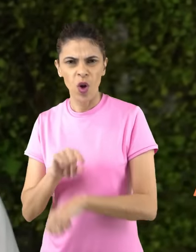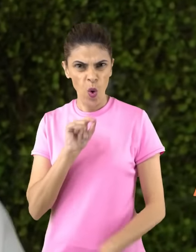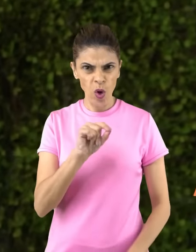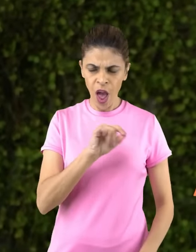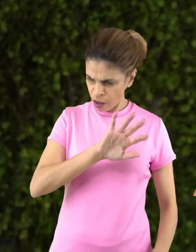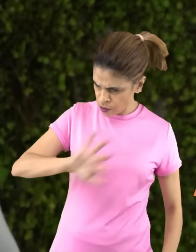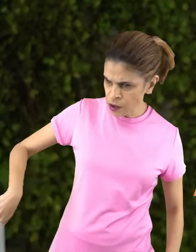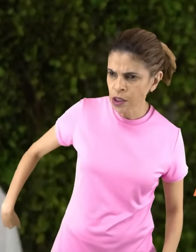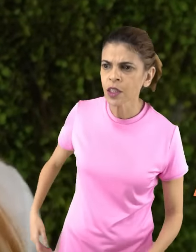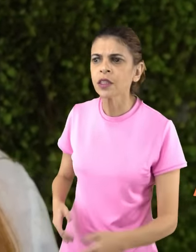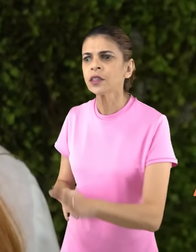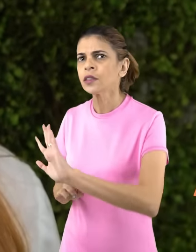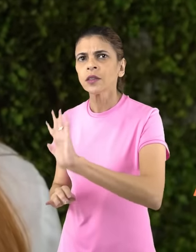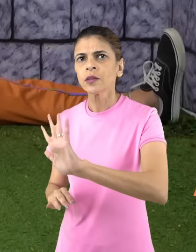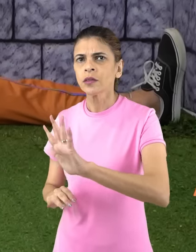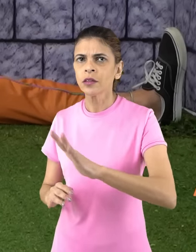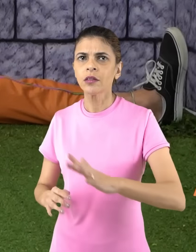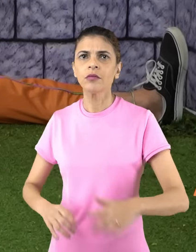quê? Raíssa, volta aqui